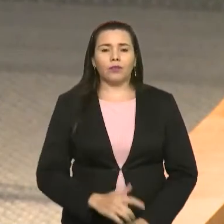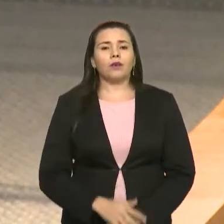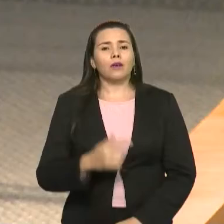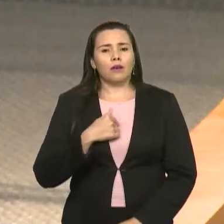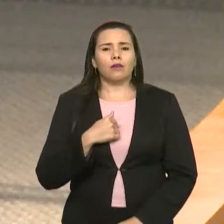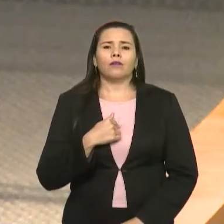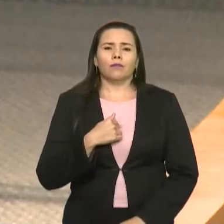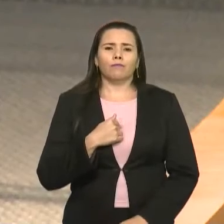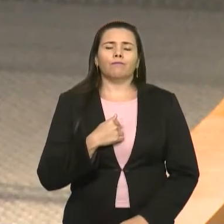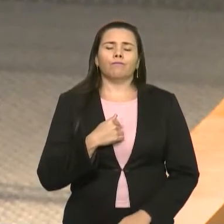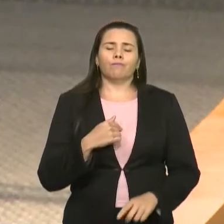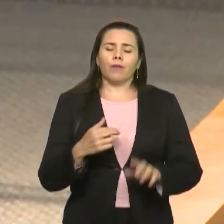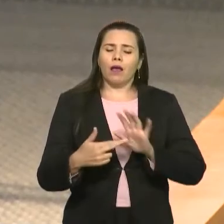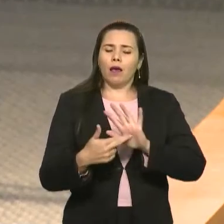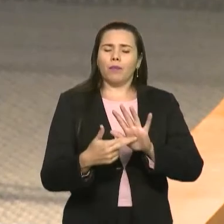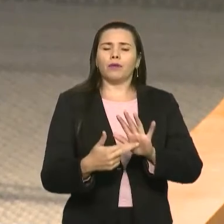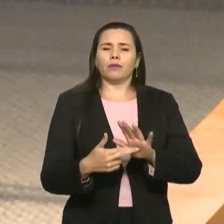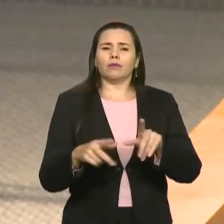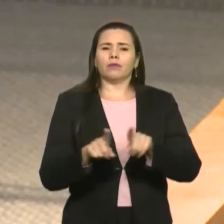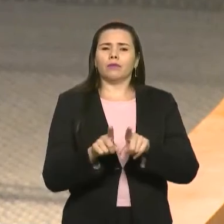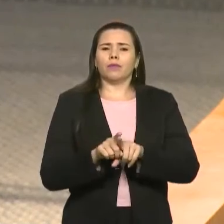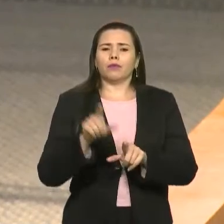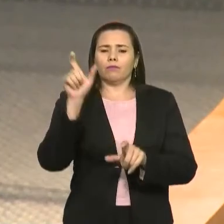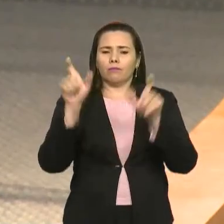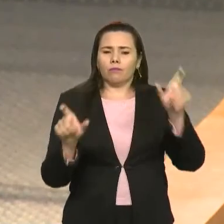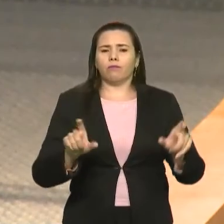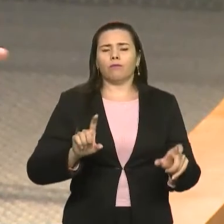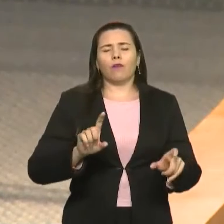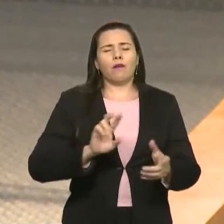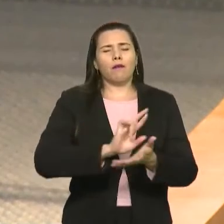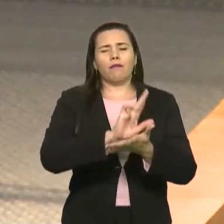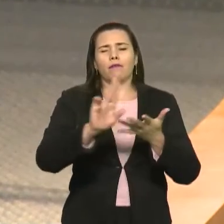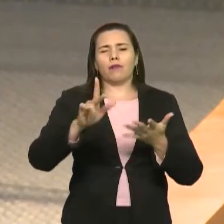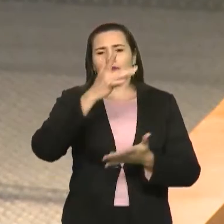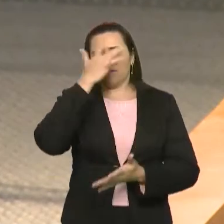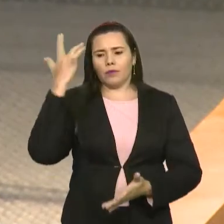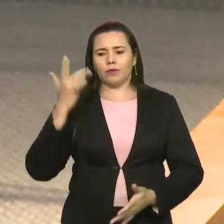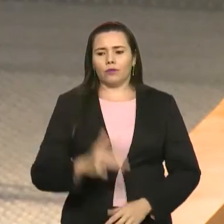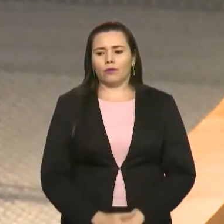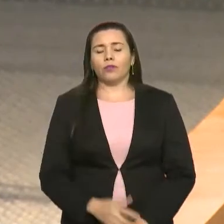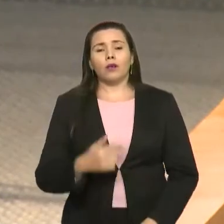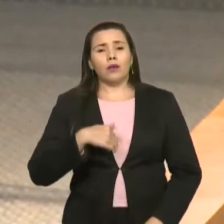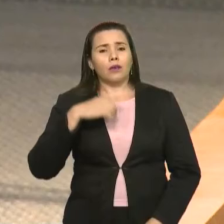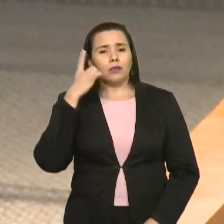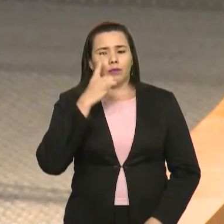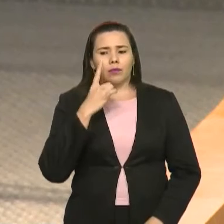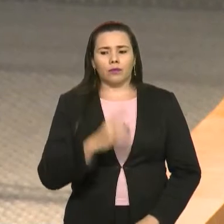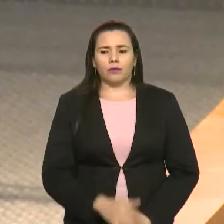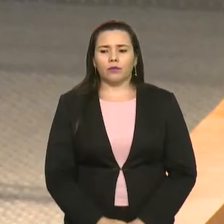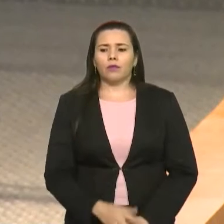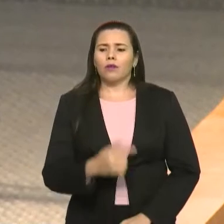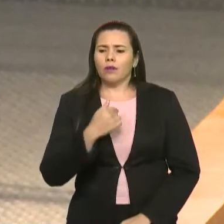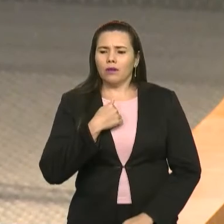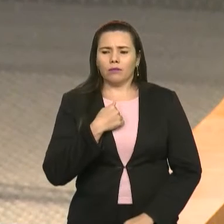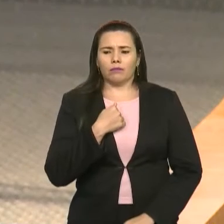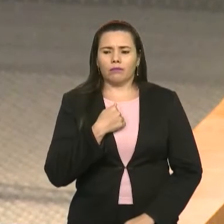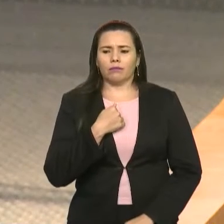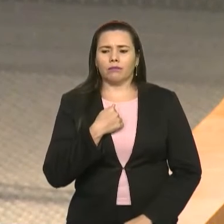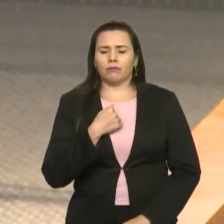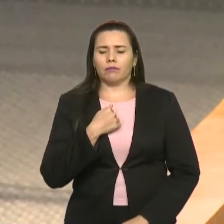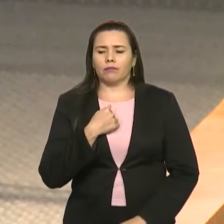oportunidade, mas que eu represento também, não só como deputado, mas sobretudo com alguém que tem um amante, é a de eterno da